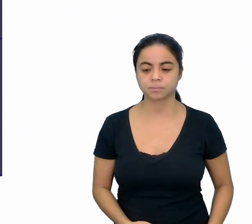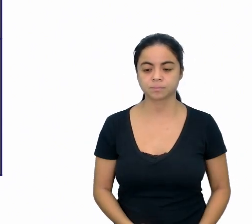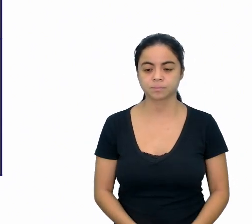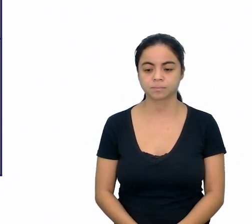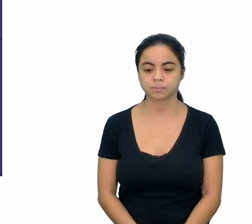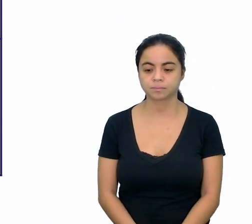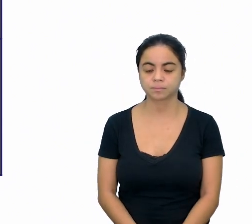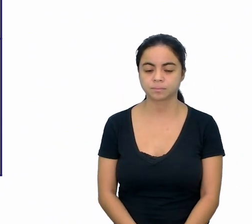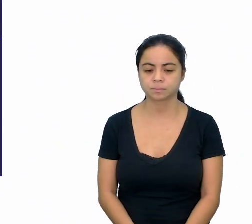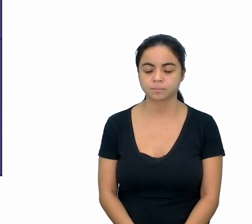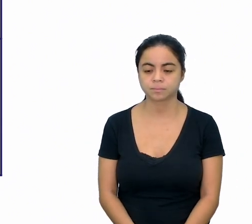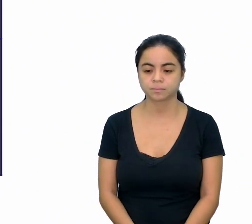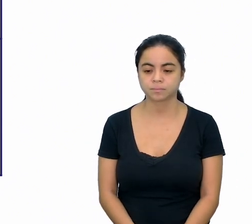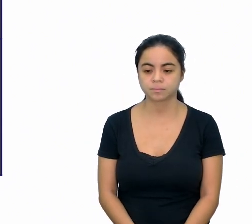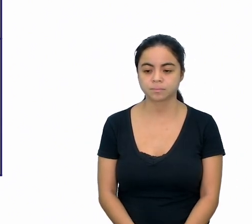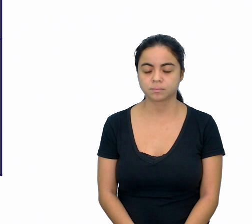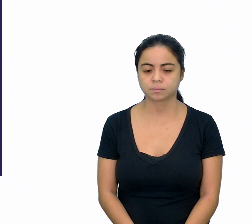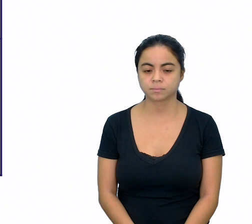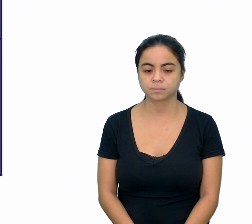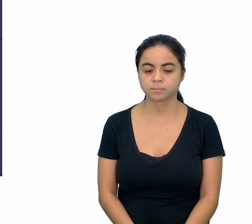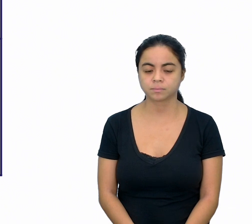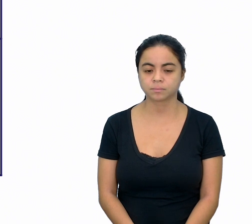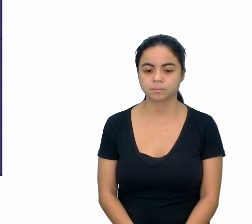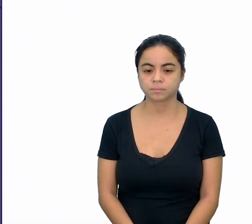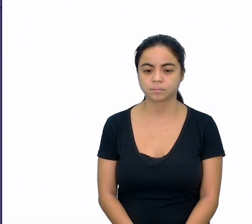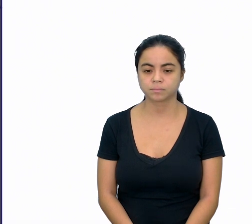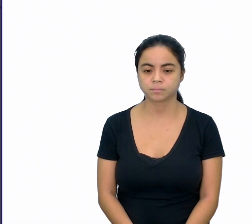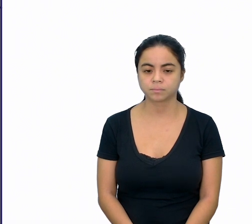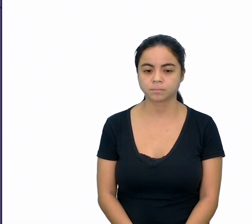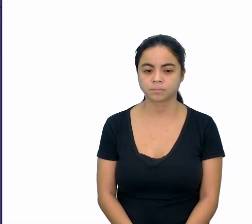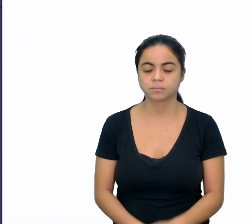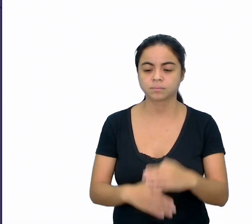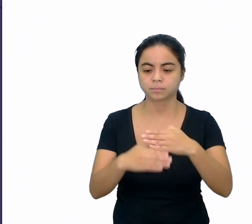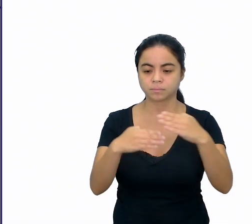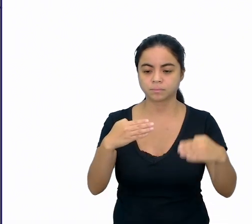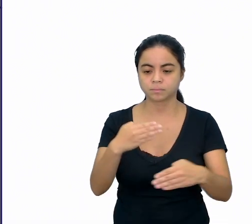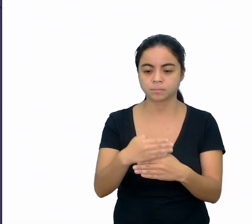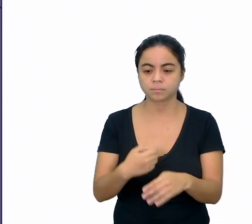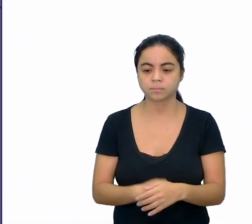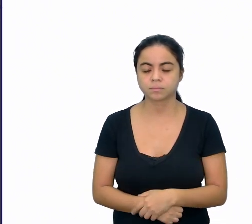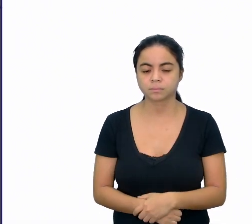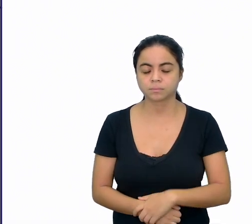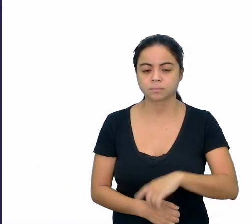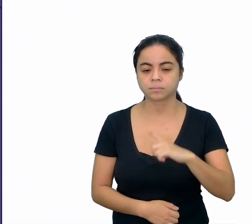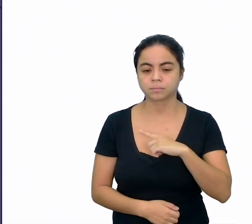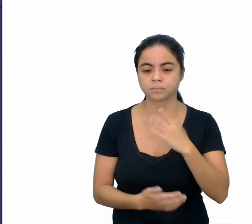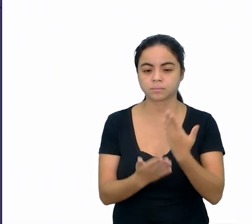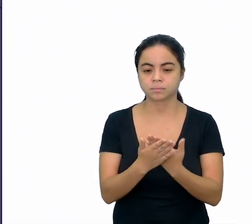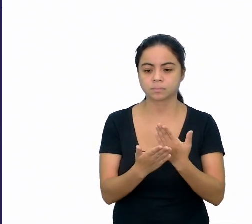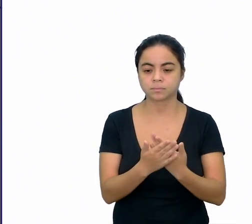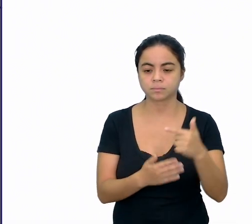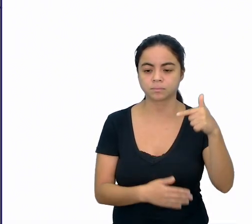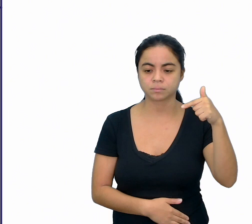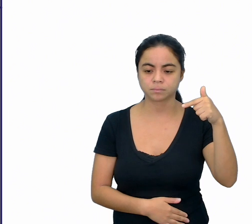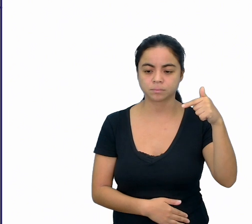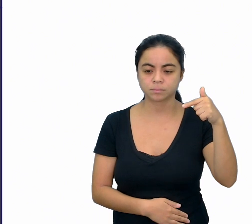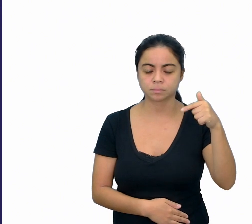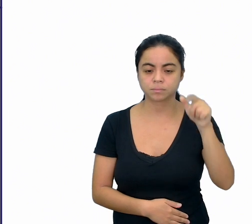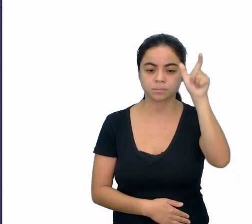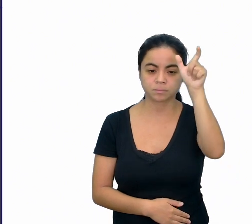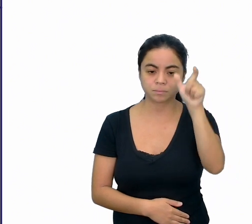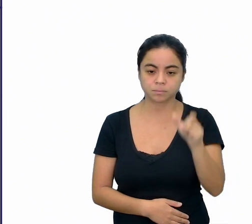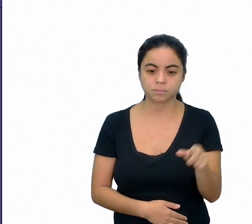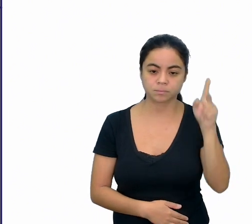nossos estudos. No próximo slide, nós temos a aula 7, personagem